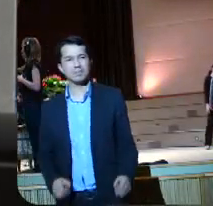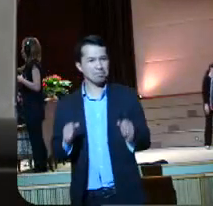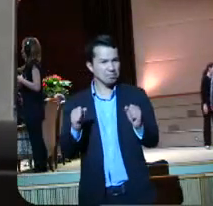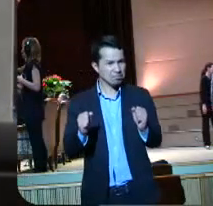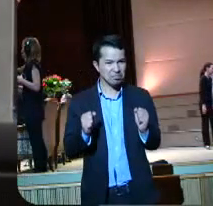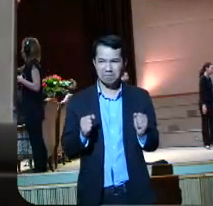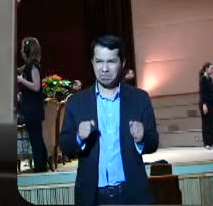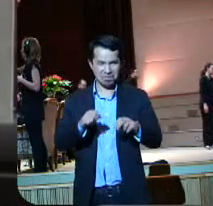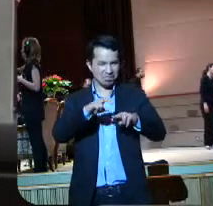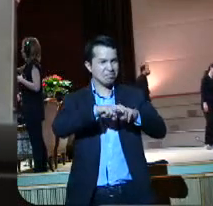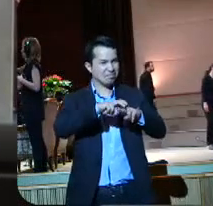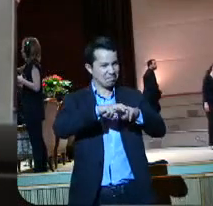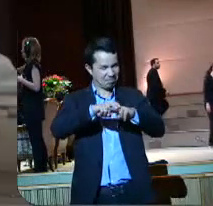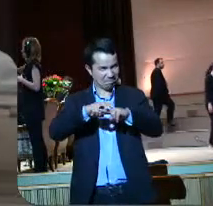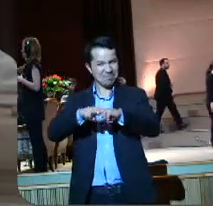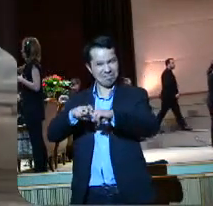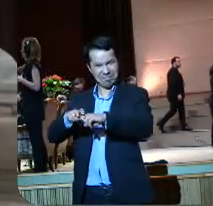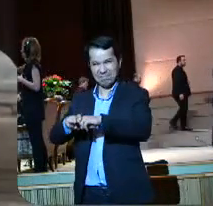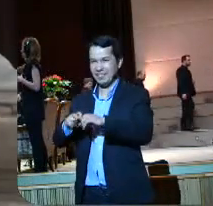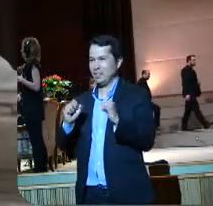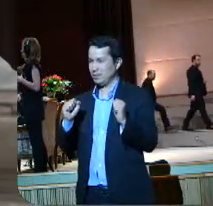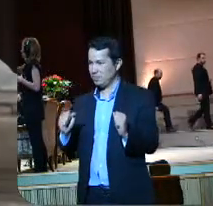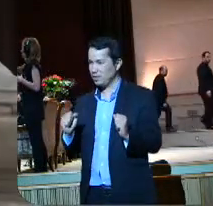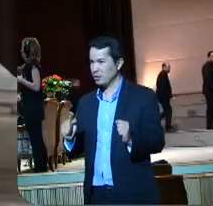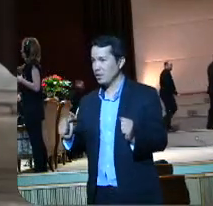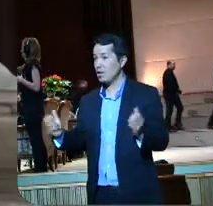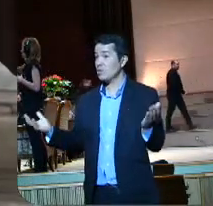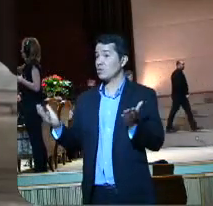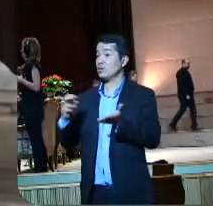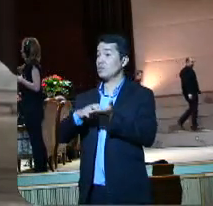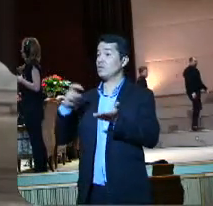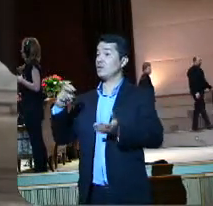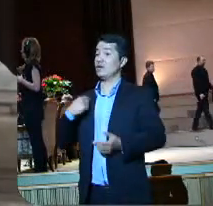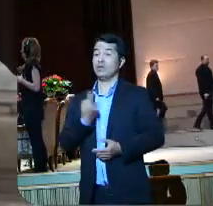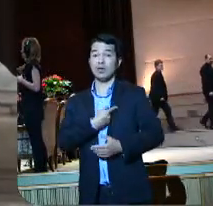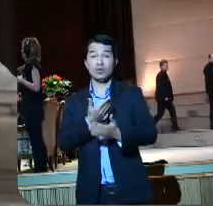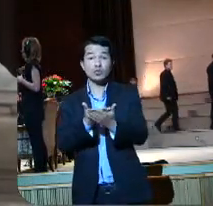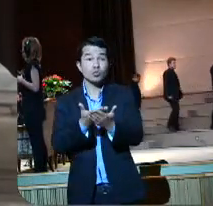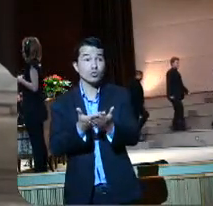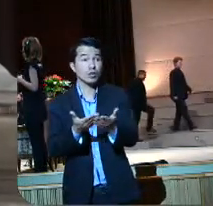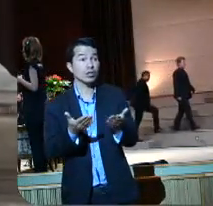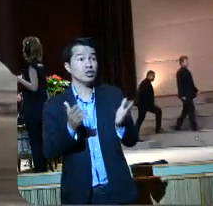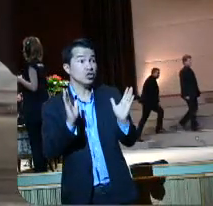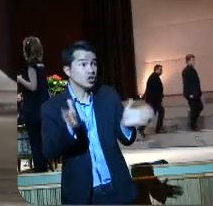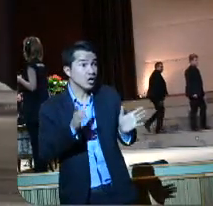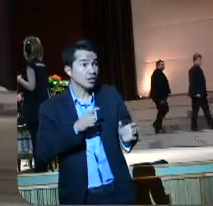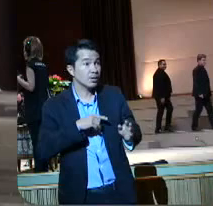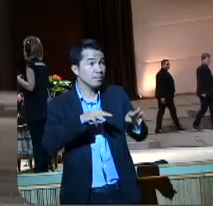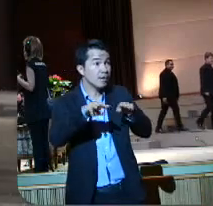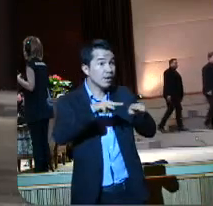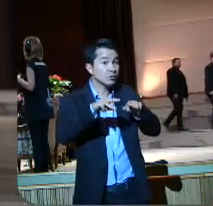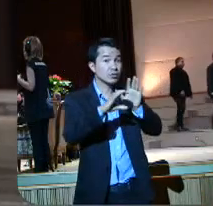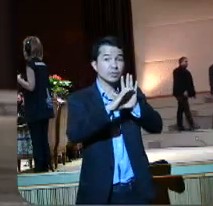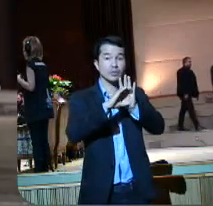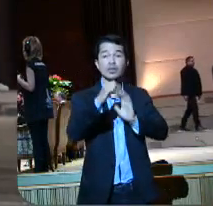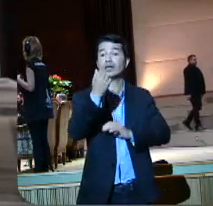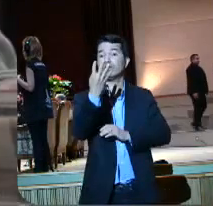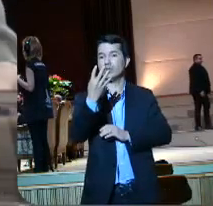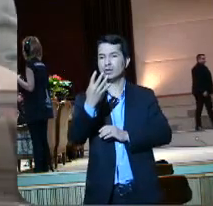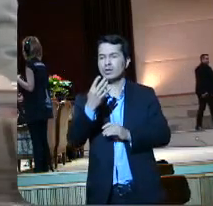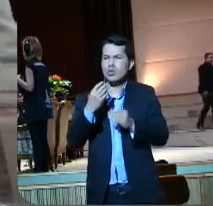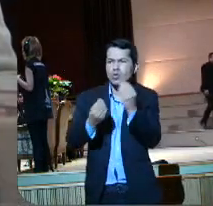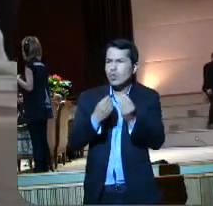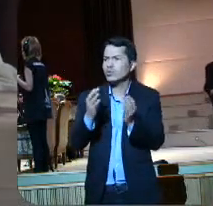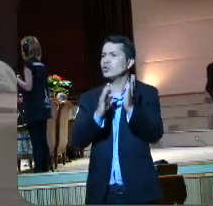que falam da prisão de Jesus, não é? E dos momentos que antecederam essa